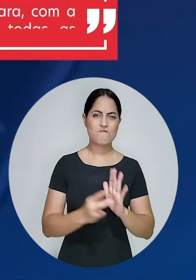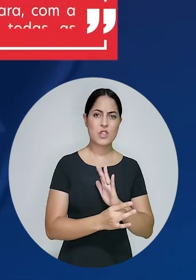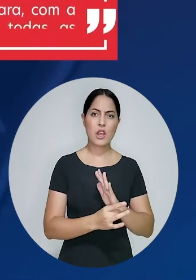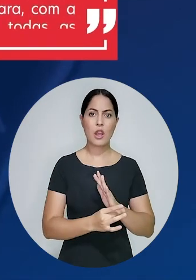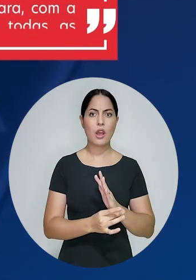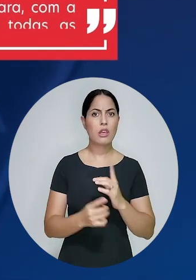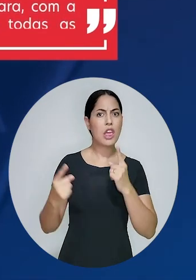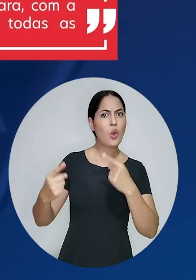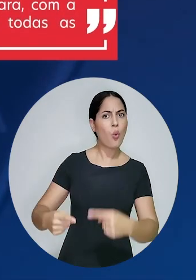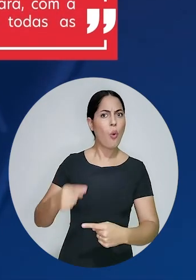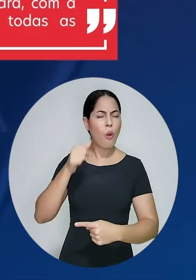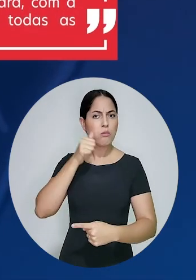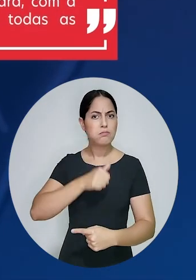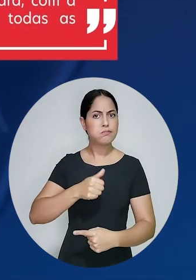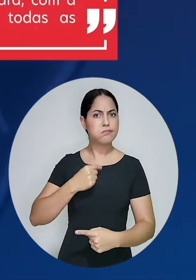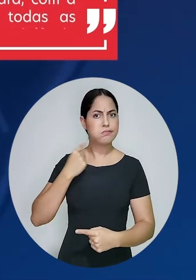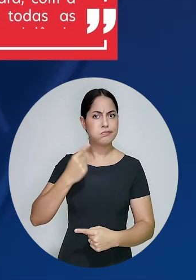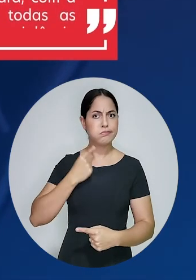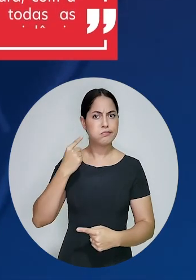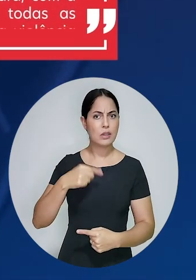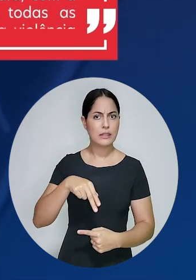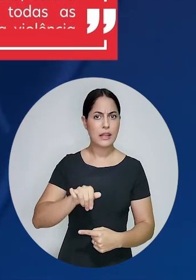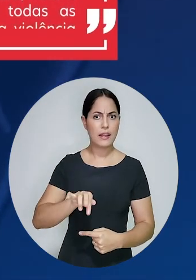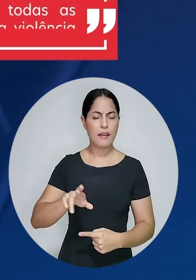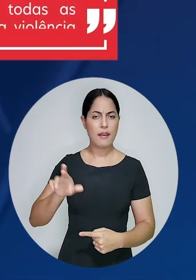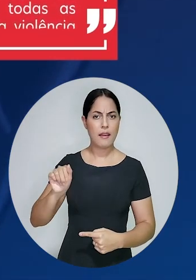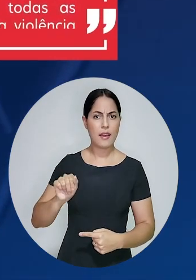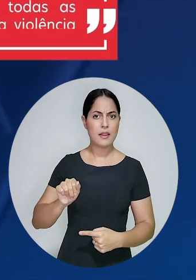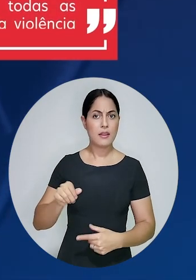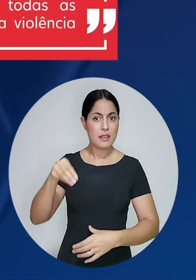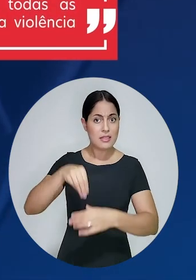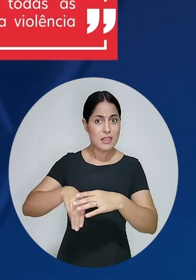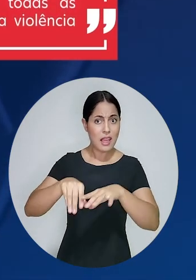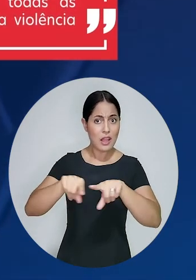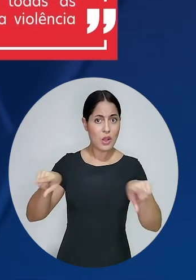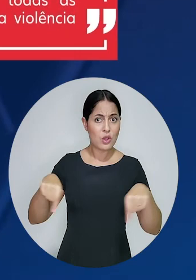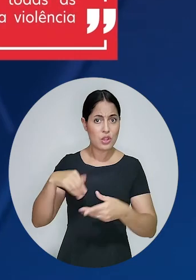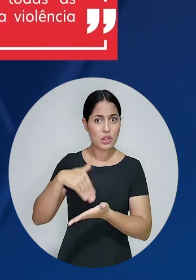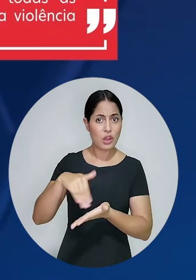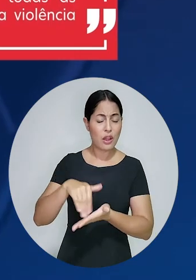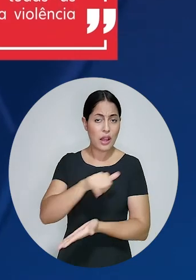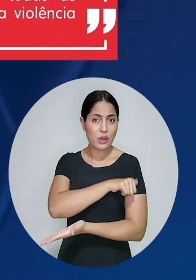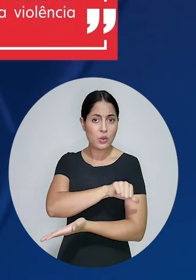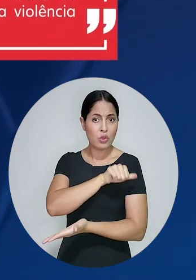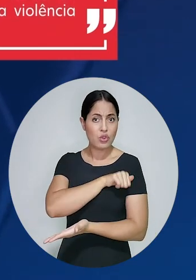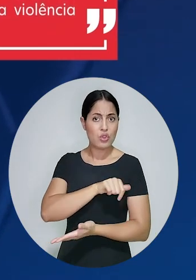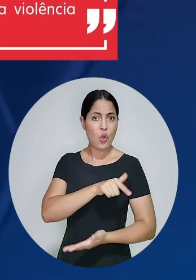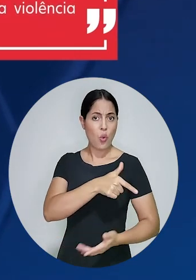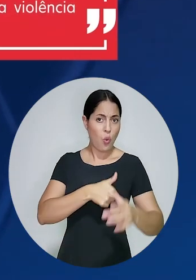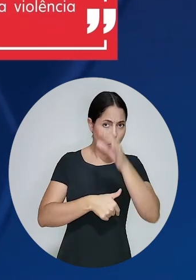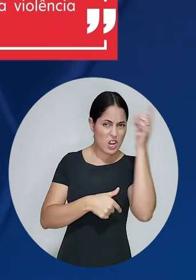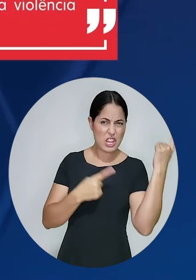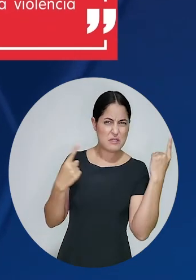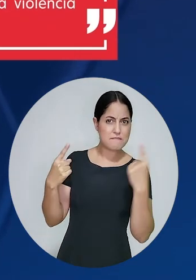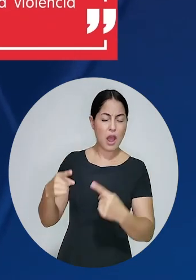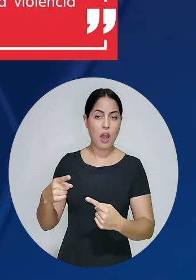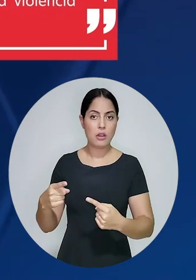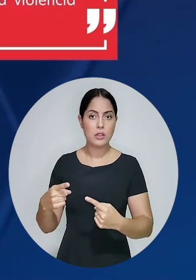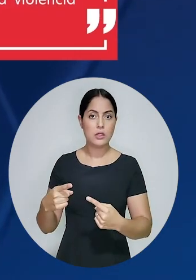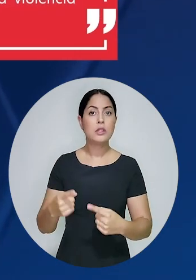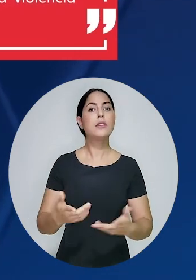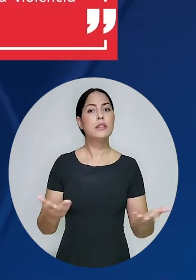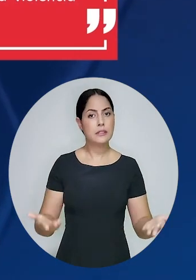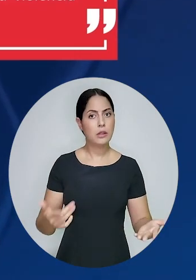o ataque à advogada Nayara Filda Gomes, baleada por um cliente em seu escritório. Diante disso, a Ordem